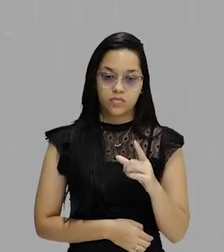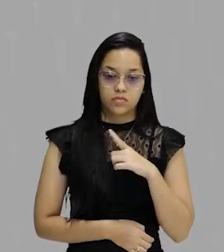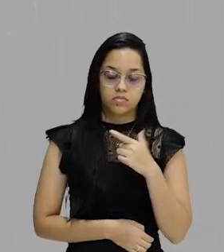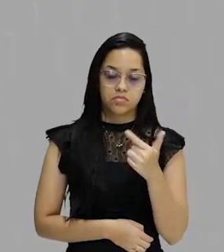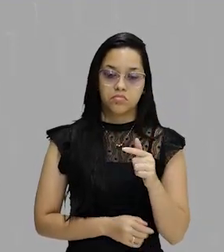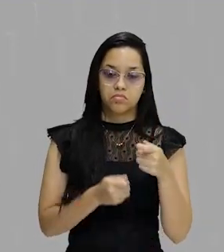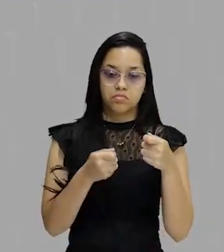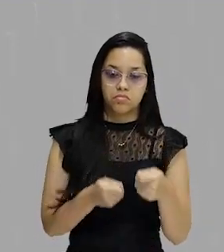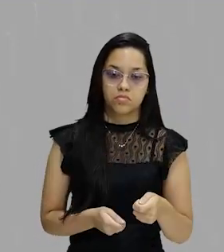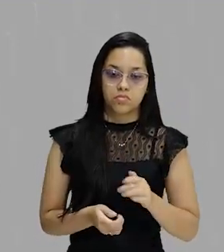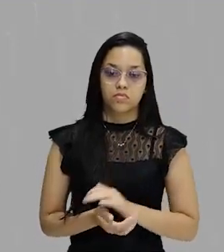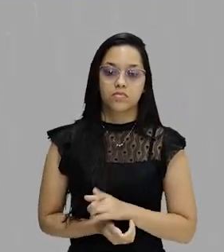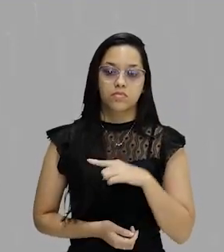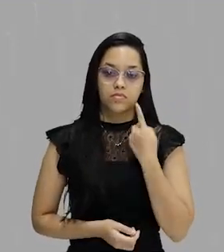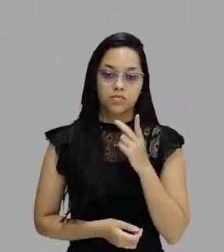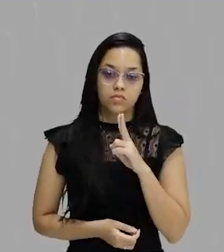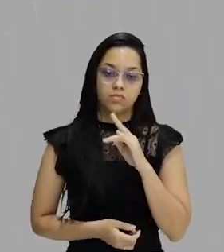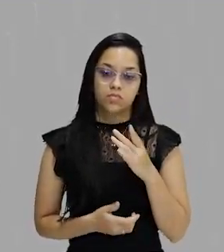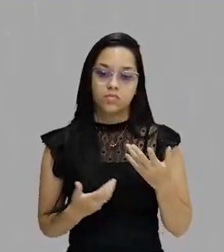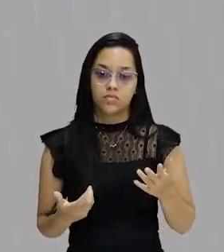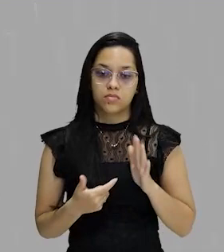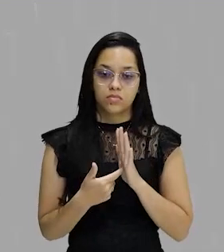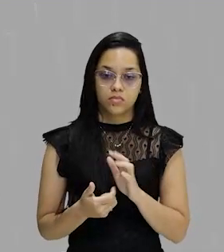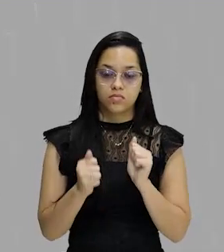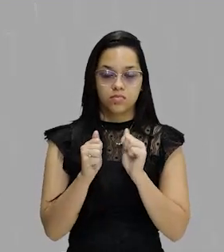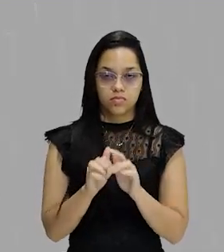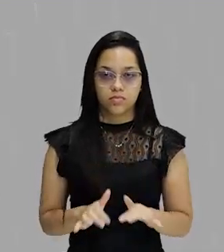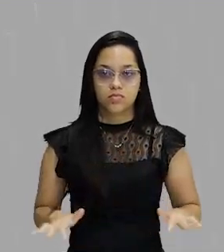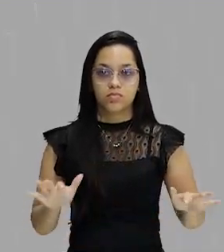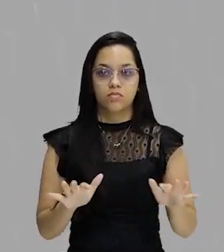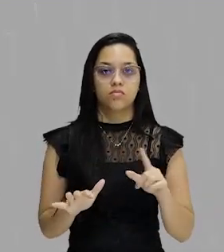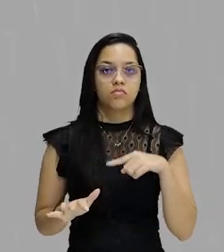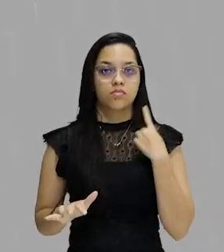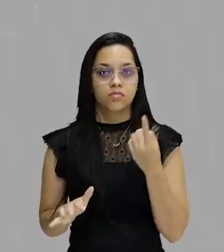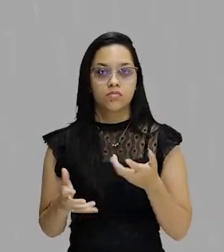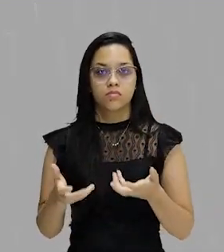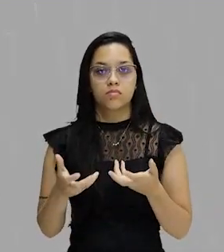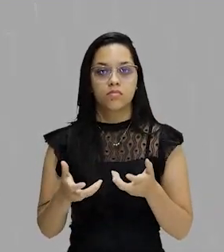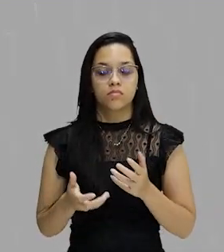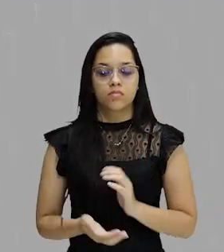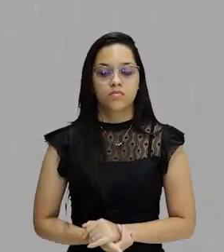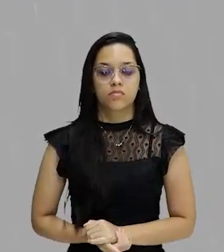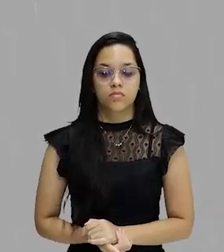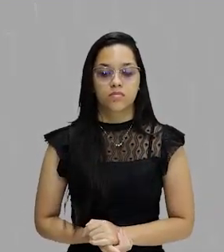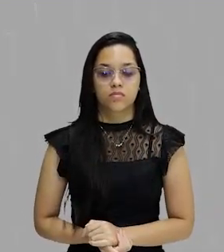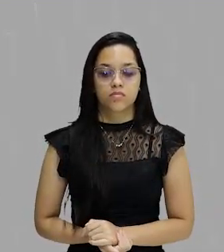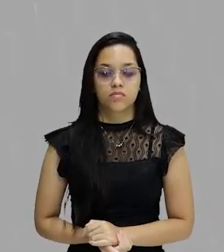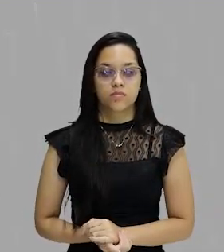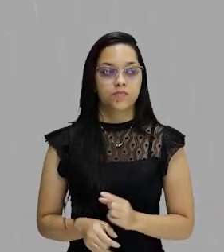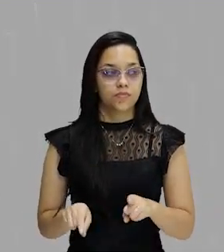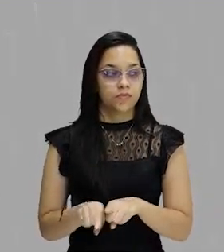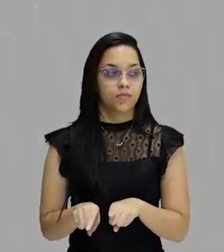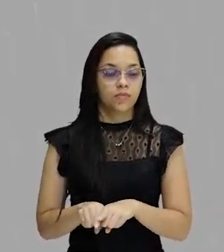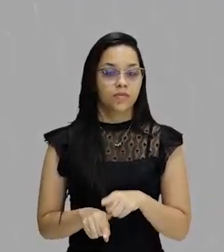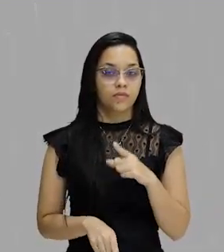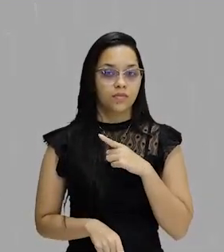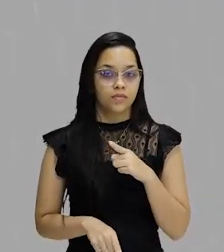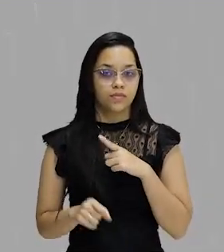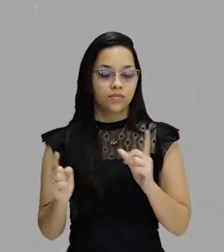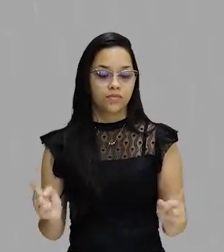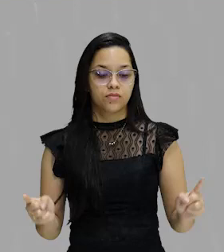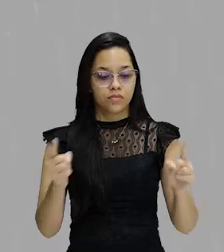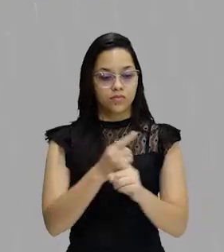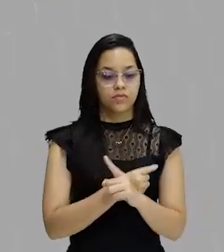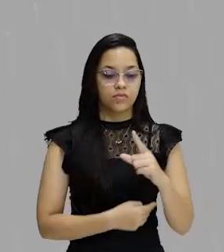resistência. Nós vamos, evidentemente, divulgar o que nos interessa. E aí, galerinha, na